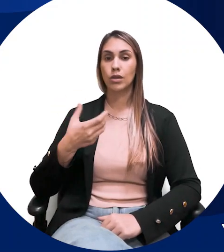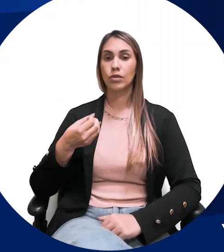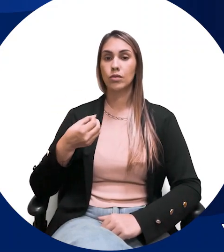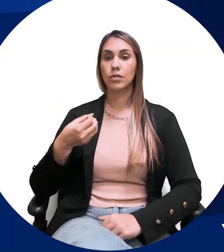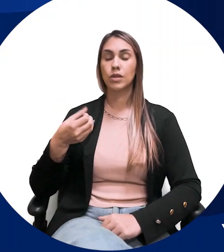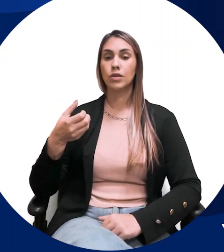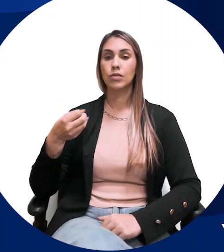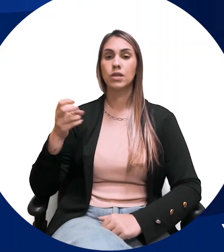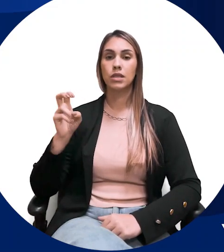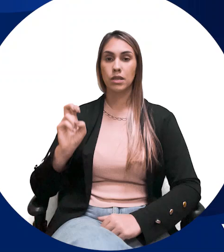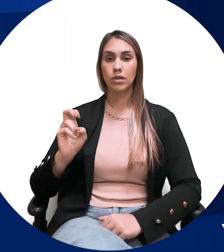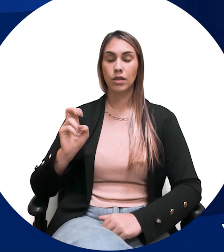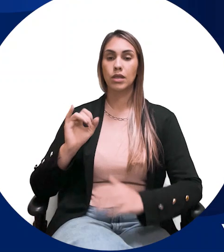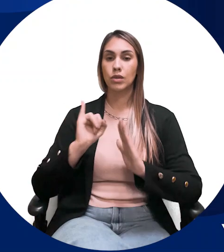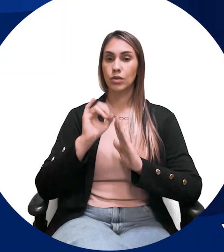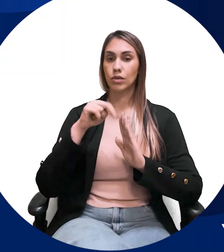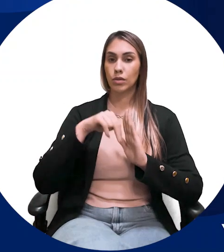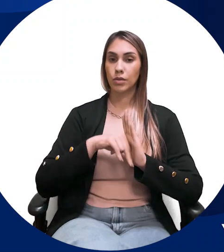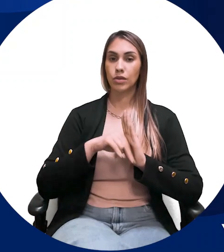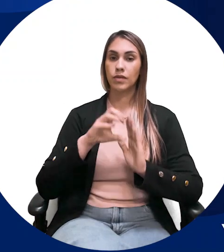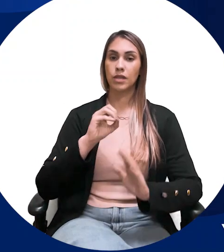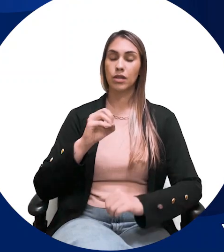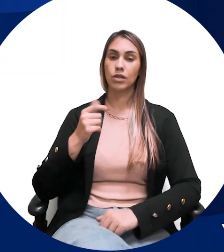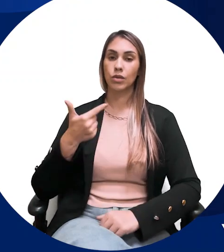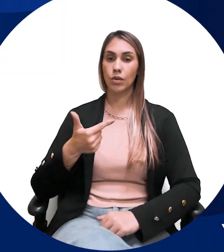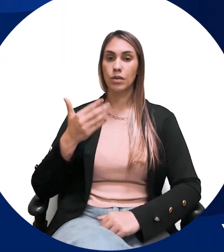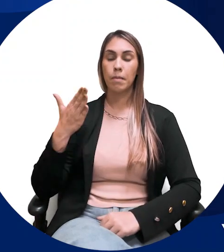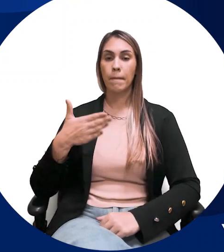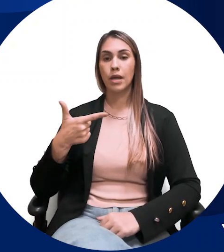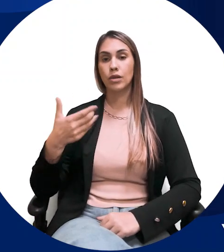6.481/2005 e artigo 7º da Instrução Normativa